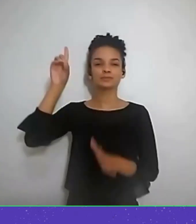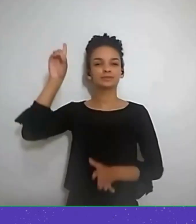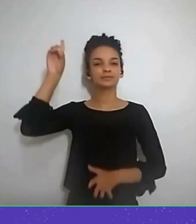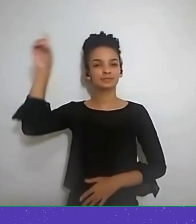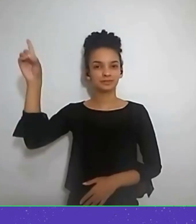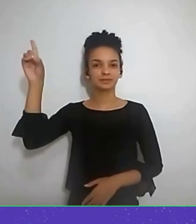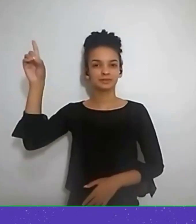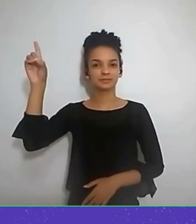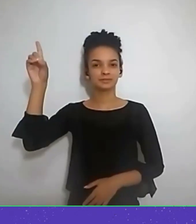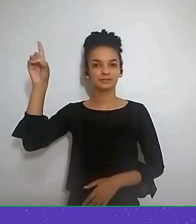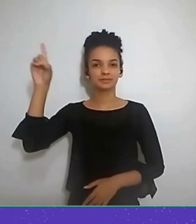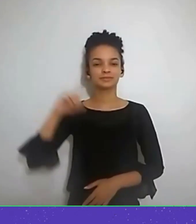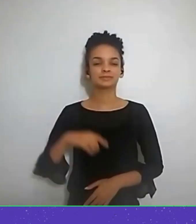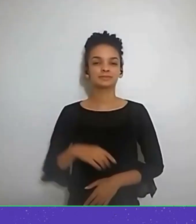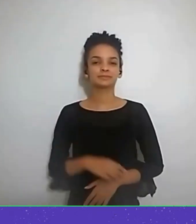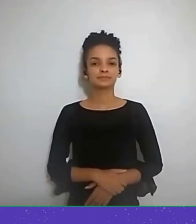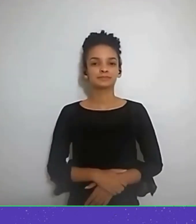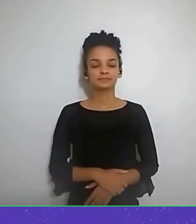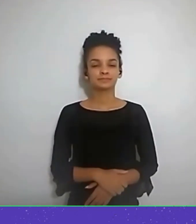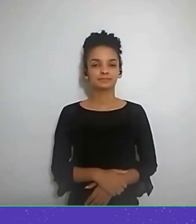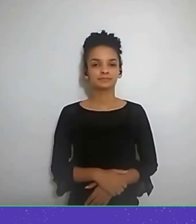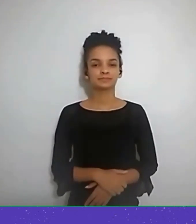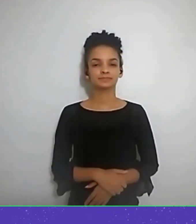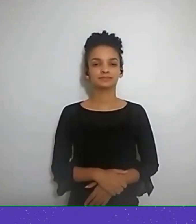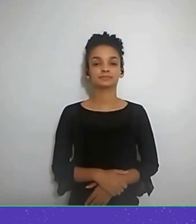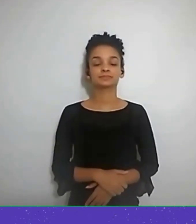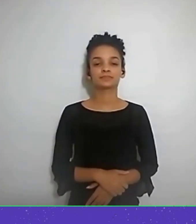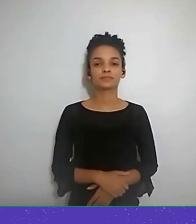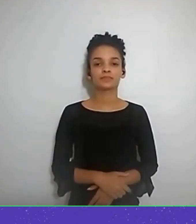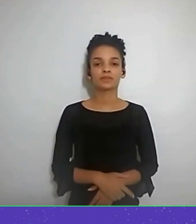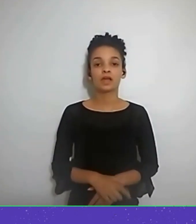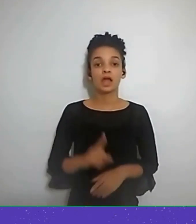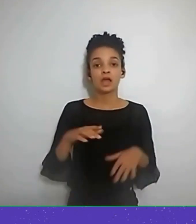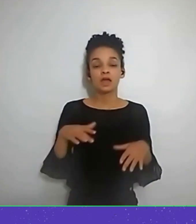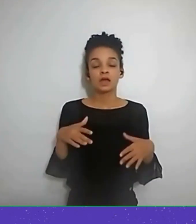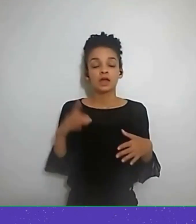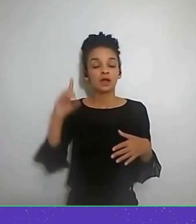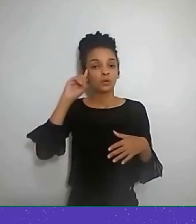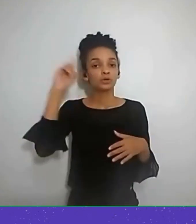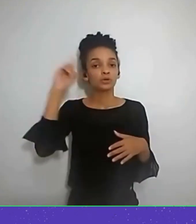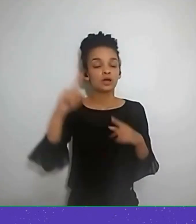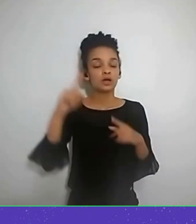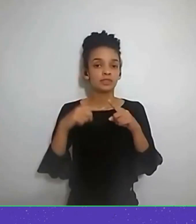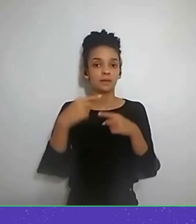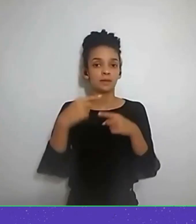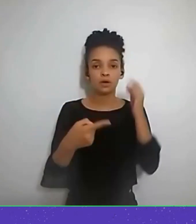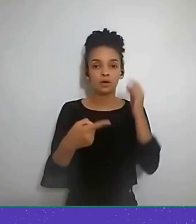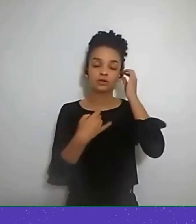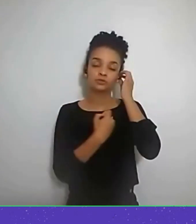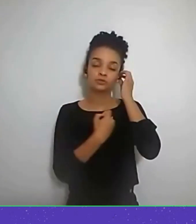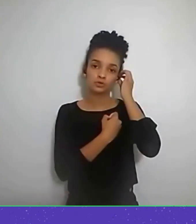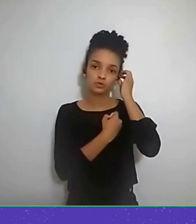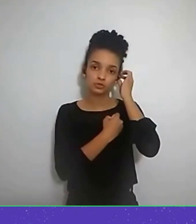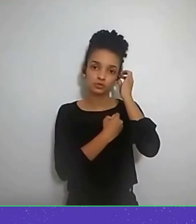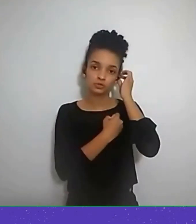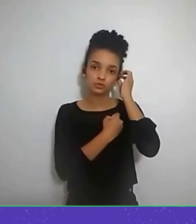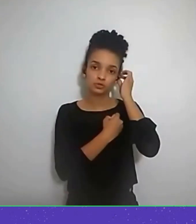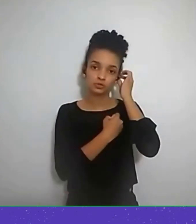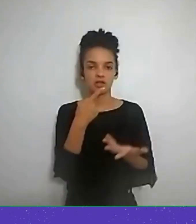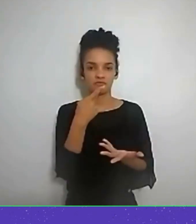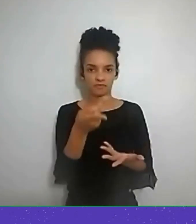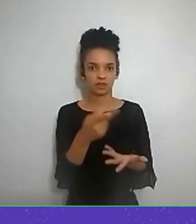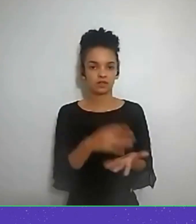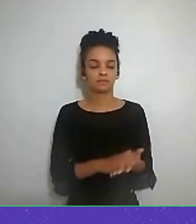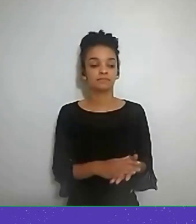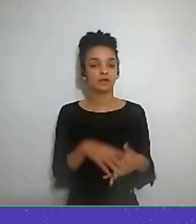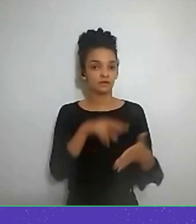de Deus. E no dia seguinte João estava, eu disse isso para vocês, vamos dar uma olhada no Evangelho de João capítulo